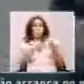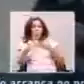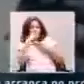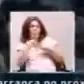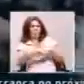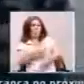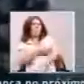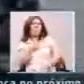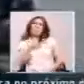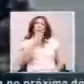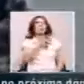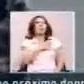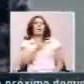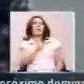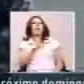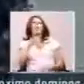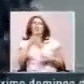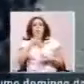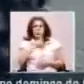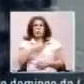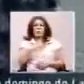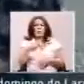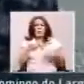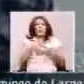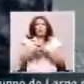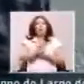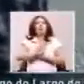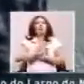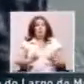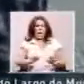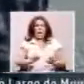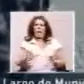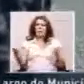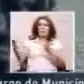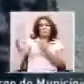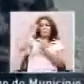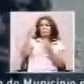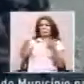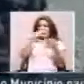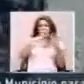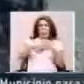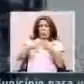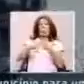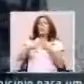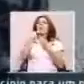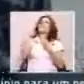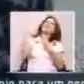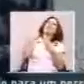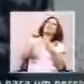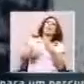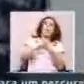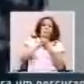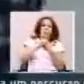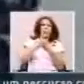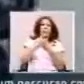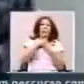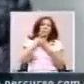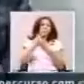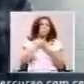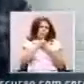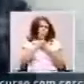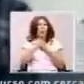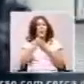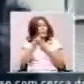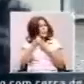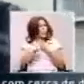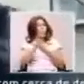Coelho, é possível dizer não quando já se está dentro de um movimento destes? Quando está a ser praxado? É sempre possível dizer que não.